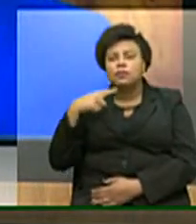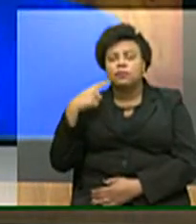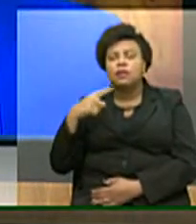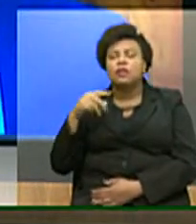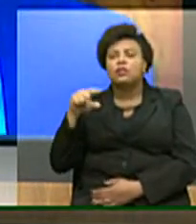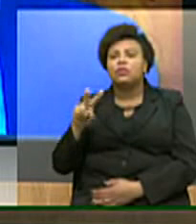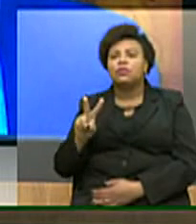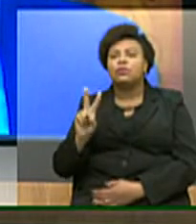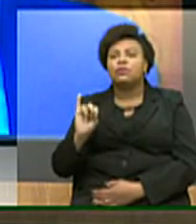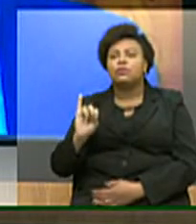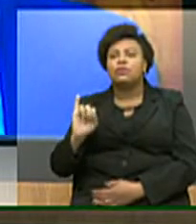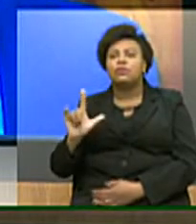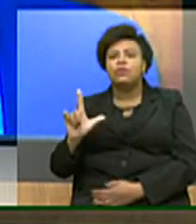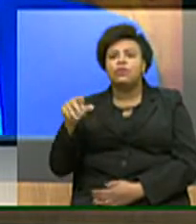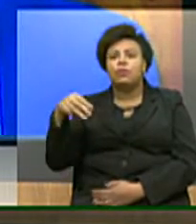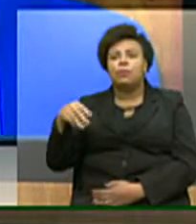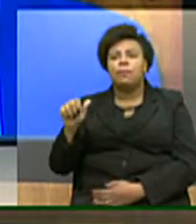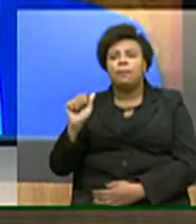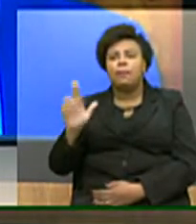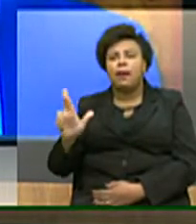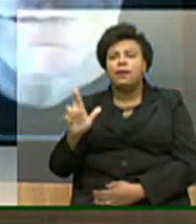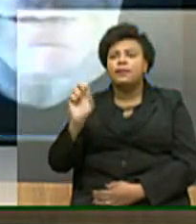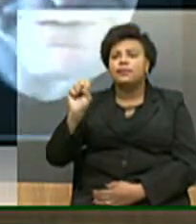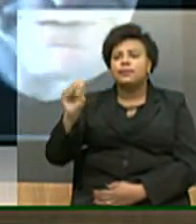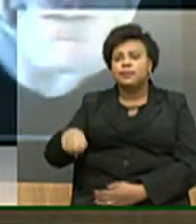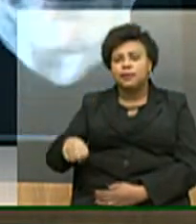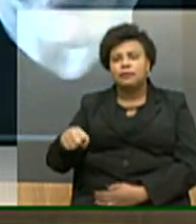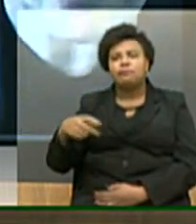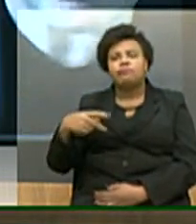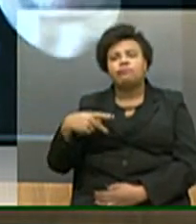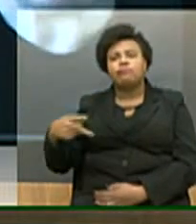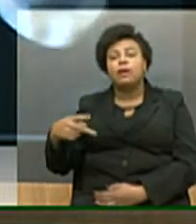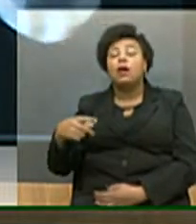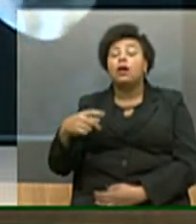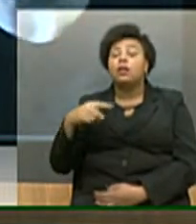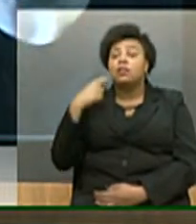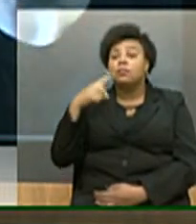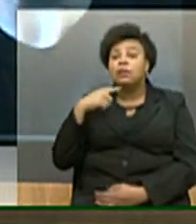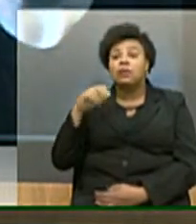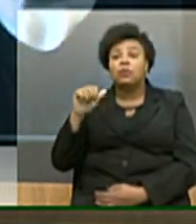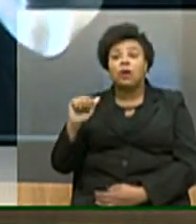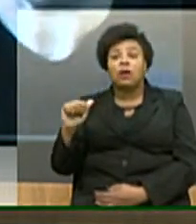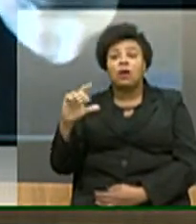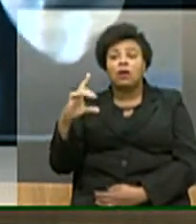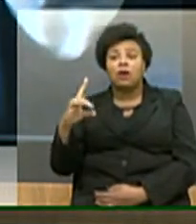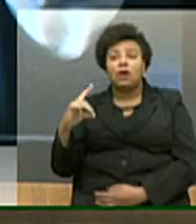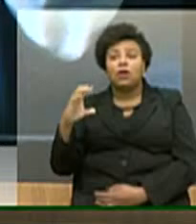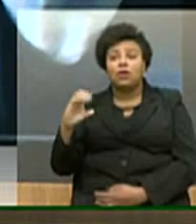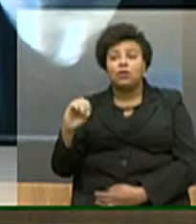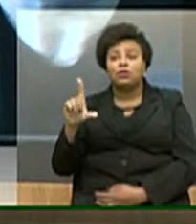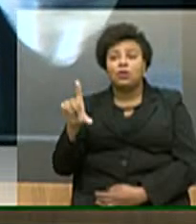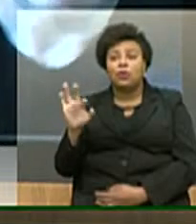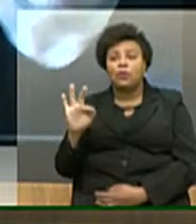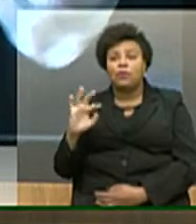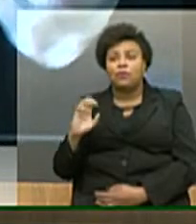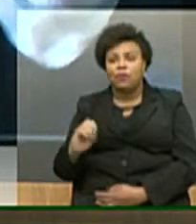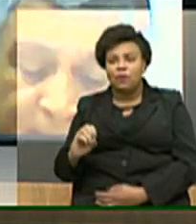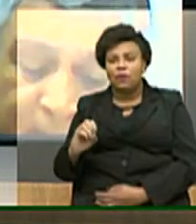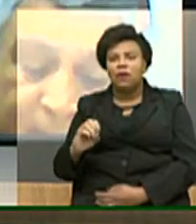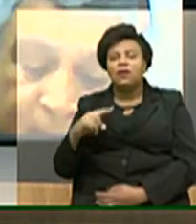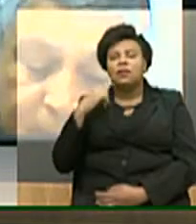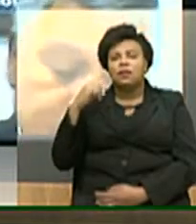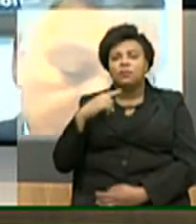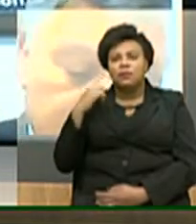Zanquim. Sim, presidente. Favorável. Deputado Adolfo Brito. Voto a favor. Deputado